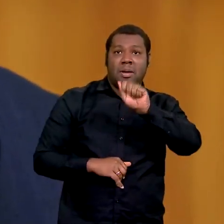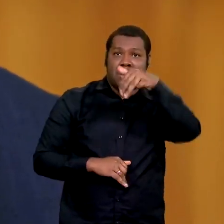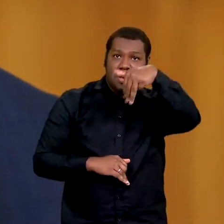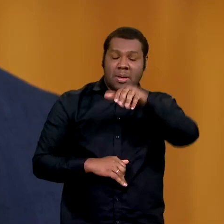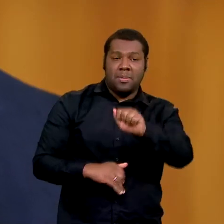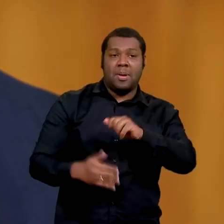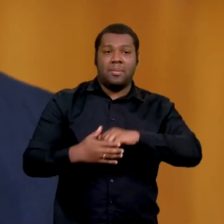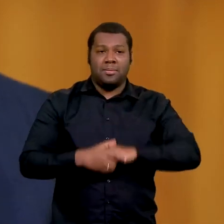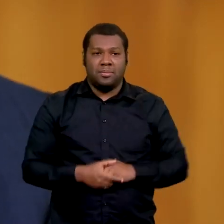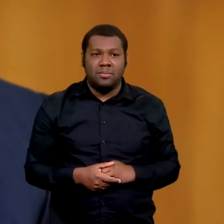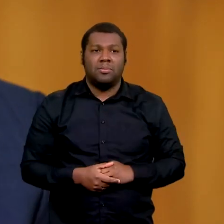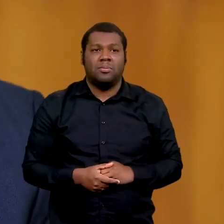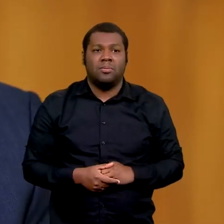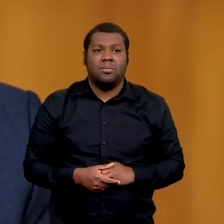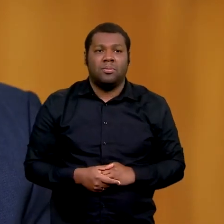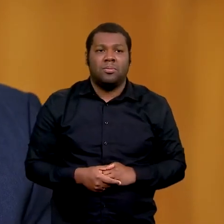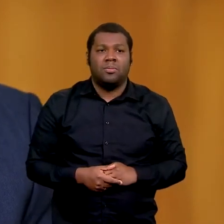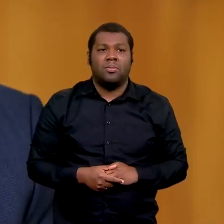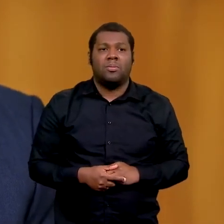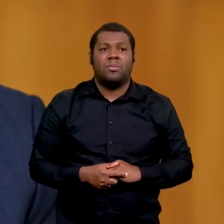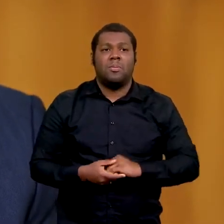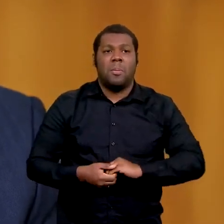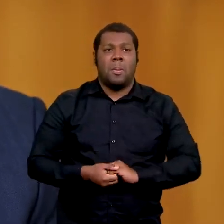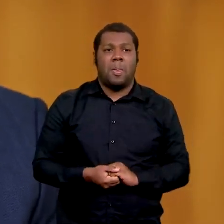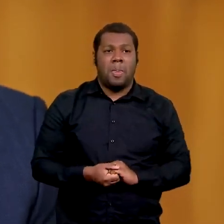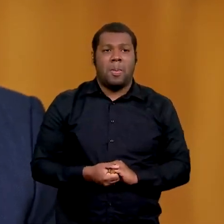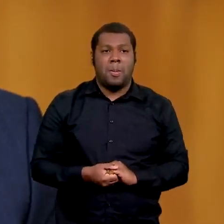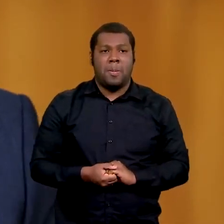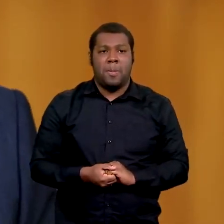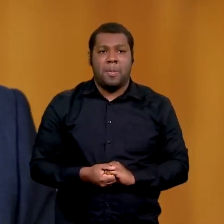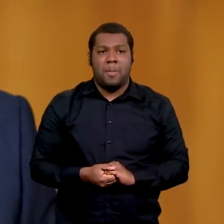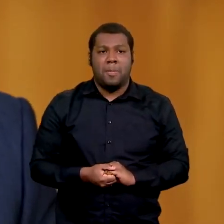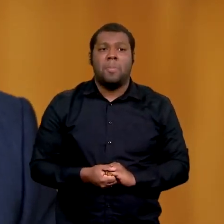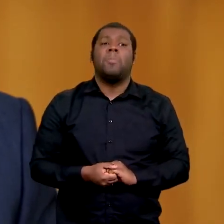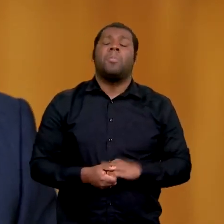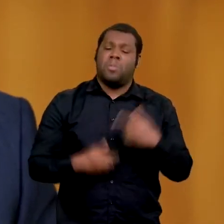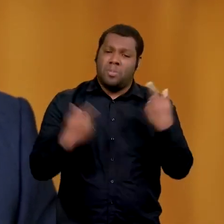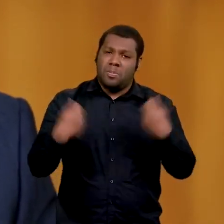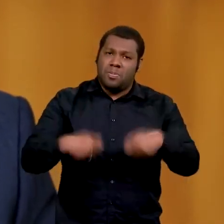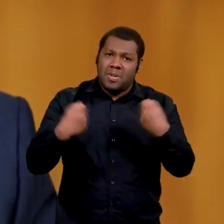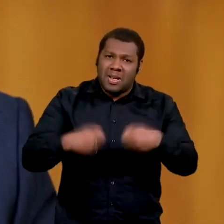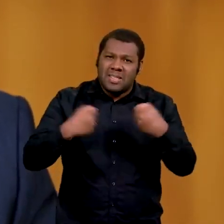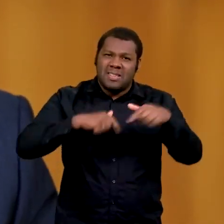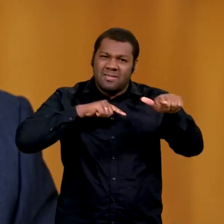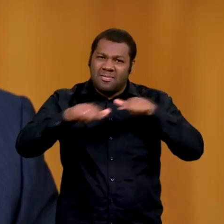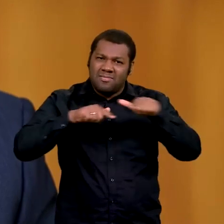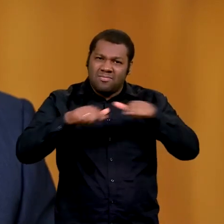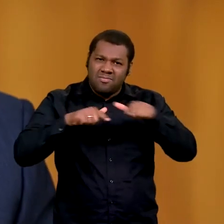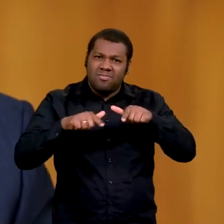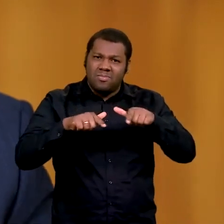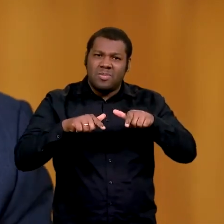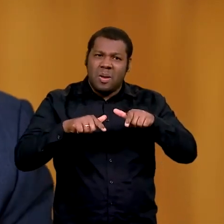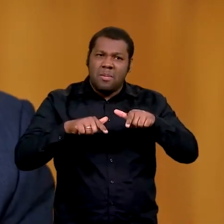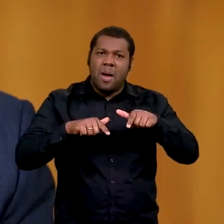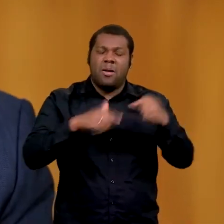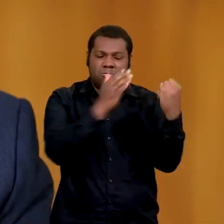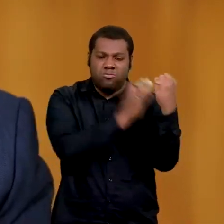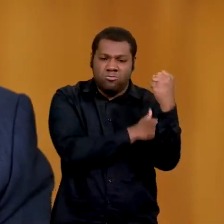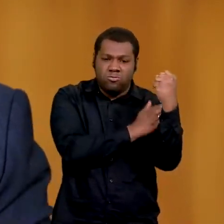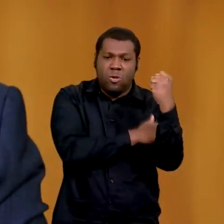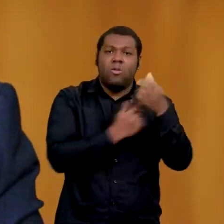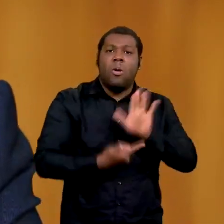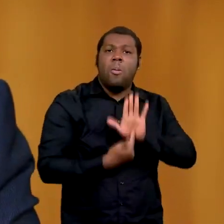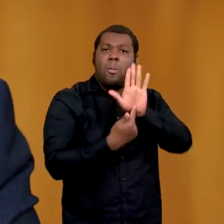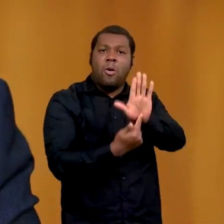o trabalho inclusive da da da da da da da da CB 1000 ou seja nós estamos trabalhando com muita força para que a gente possa mostrar